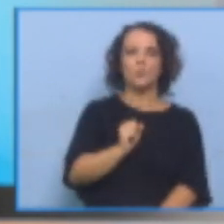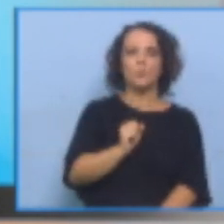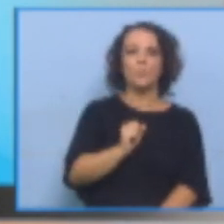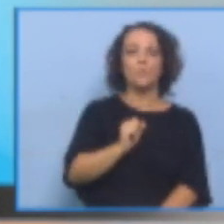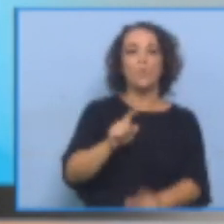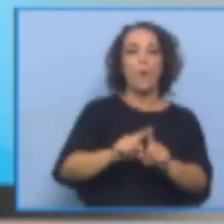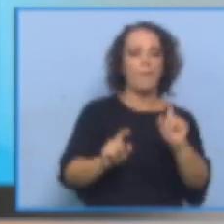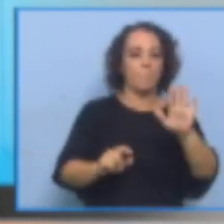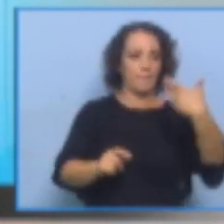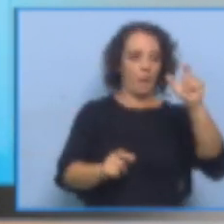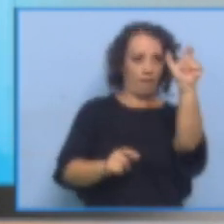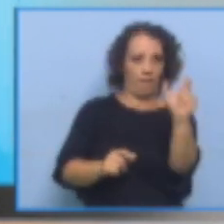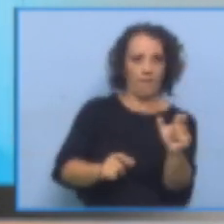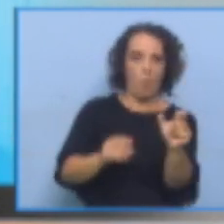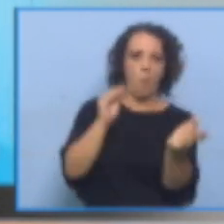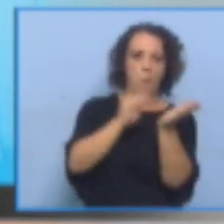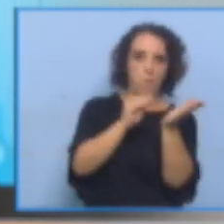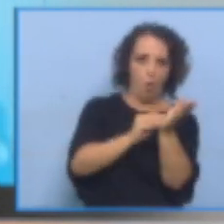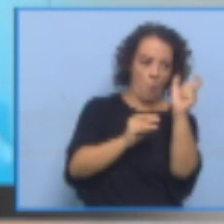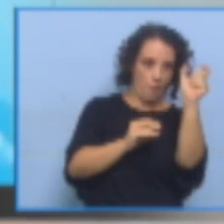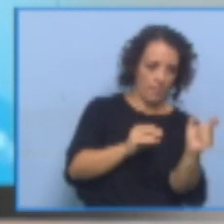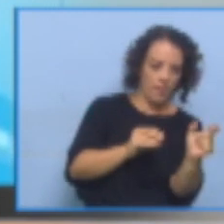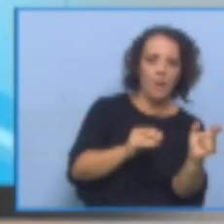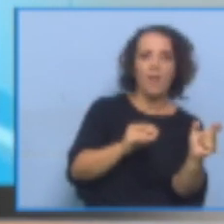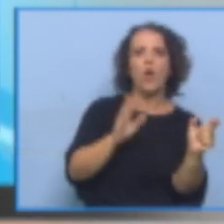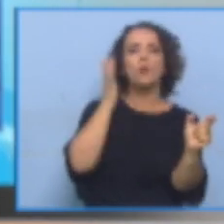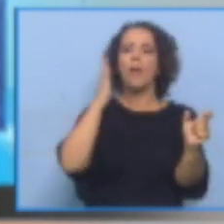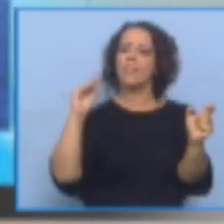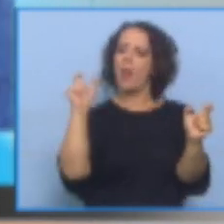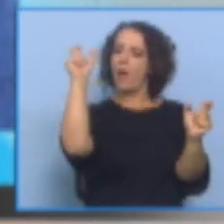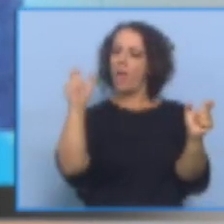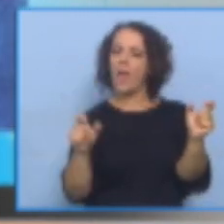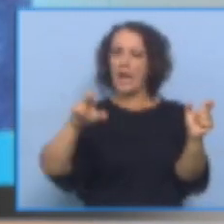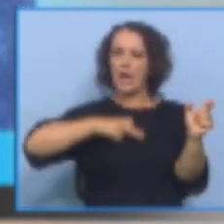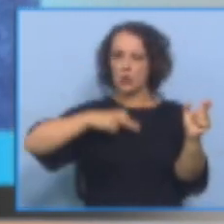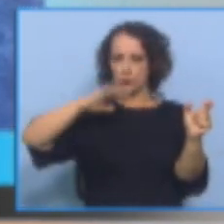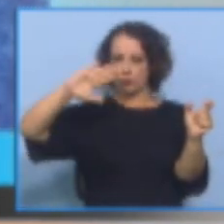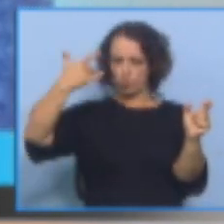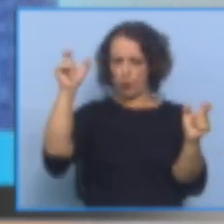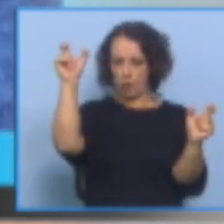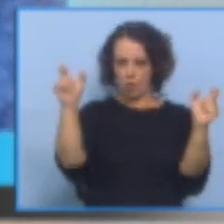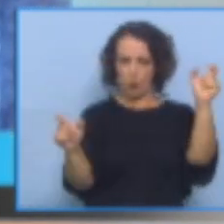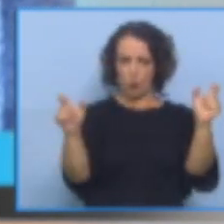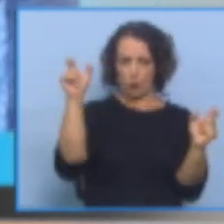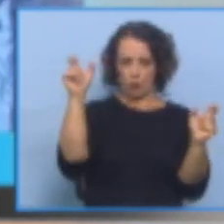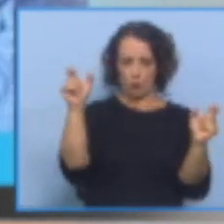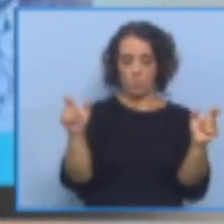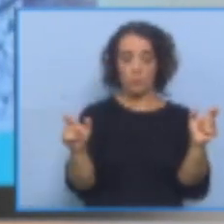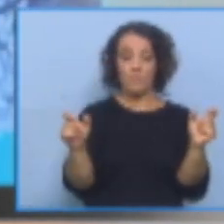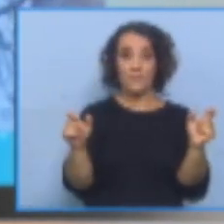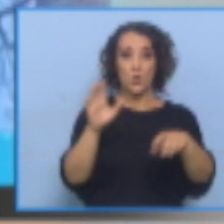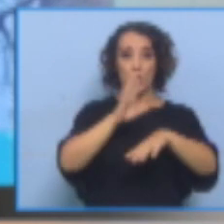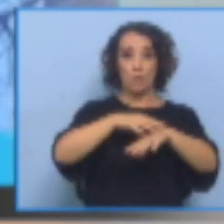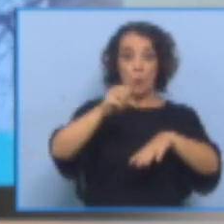pobres, na primeira fatia os mais pobres e na 10ª fatia os mais ricos, nós tínhamos, digamos, o sofrimento com a crise,